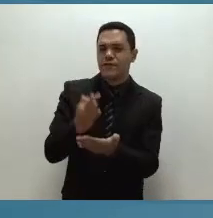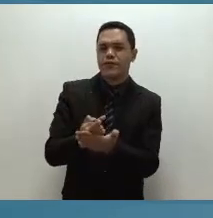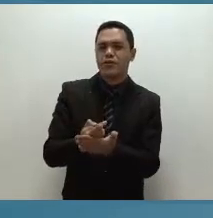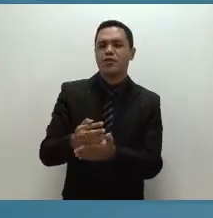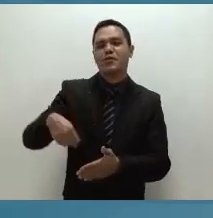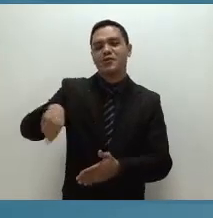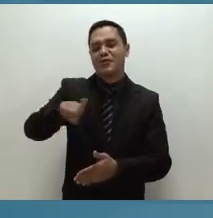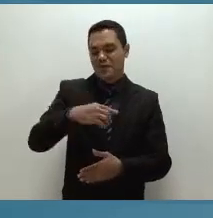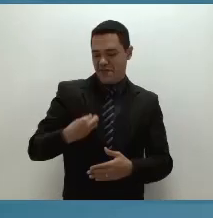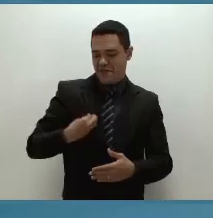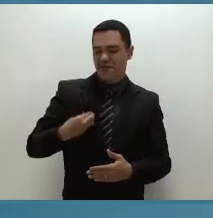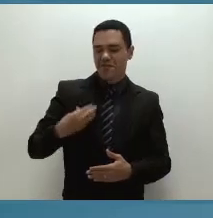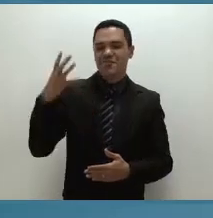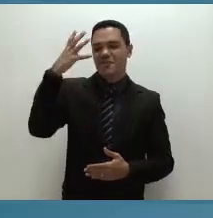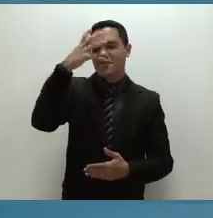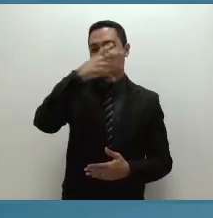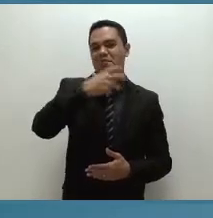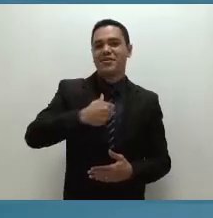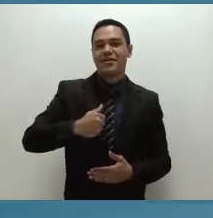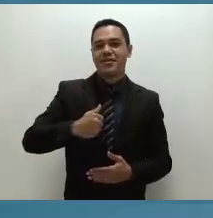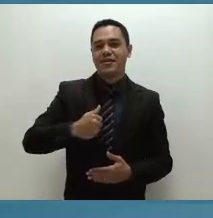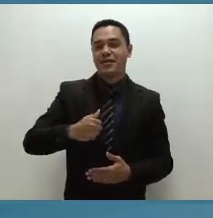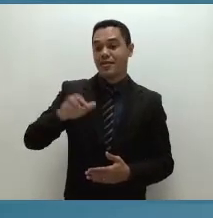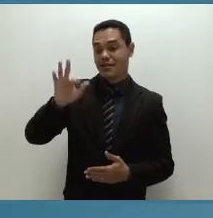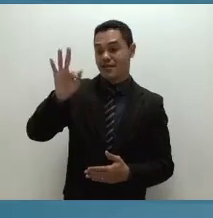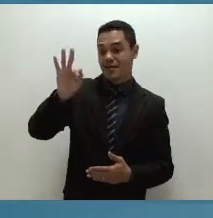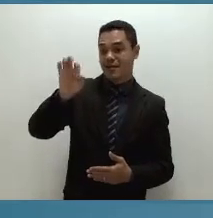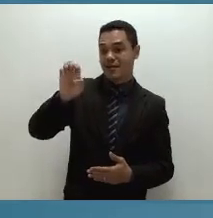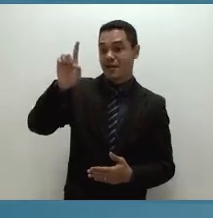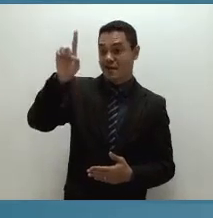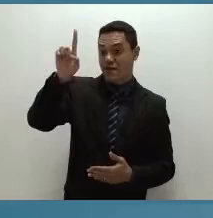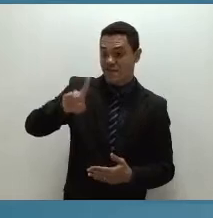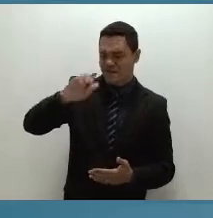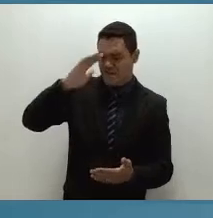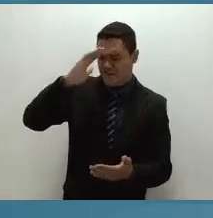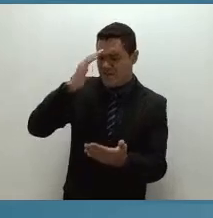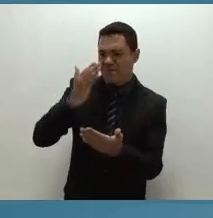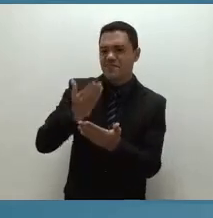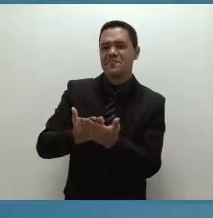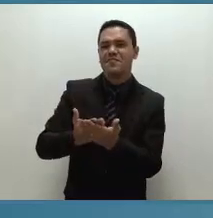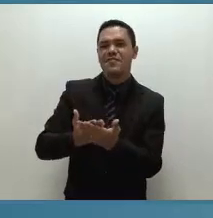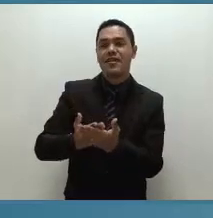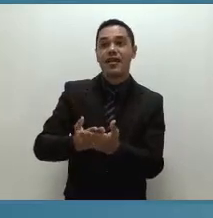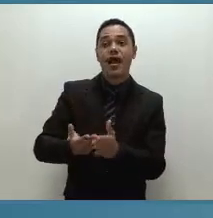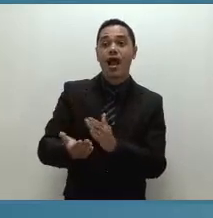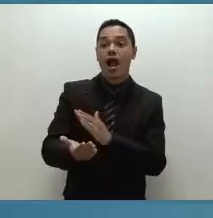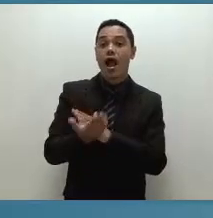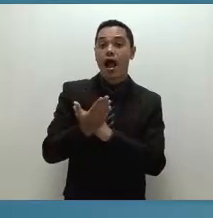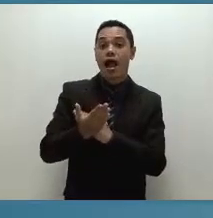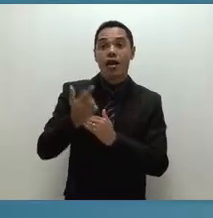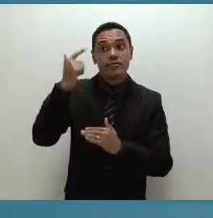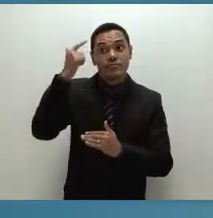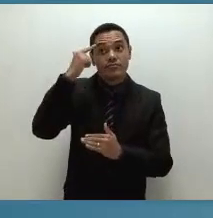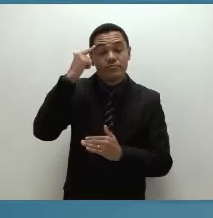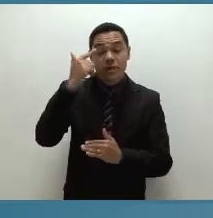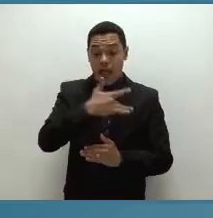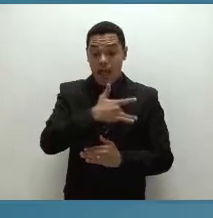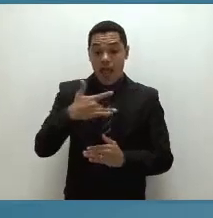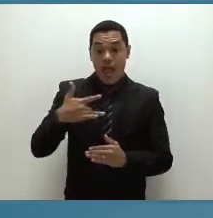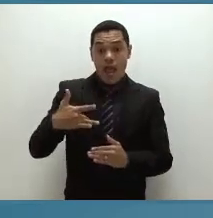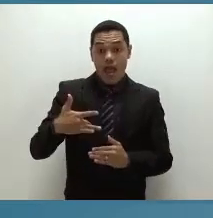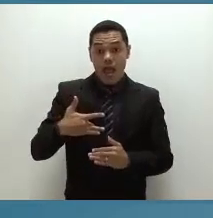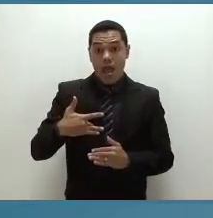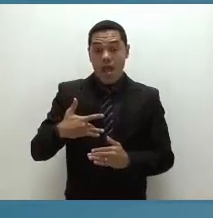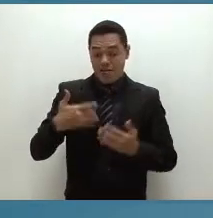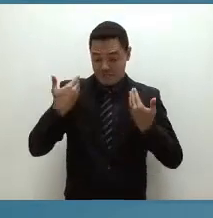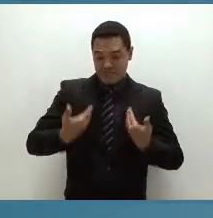belas. Afeta incomprovadamente a ação benéfica à saúde mental e física, ajudando